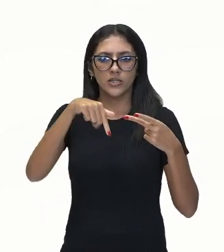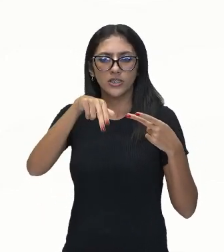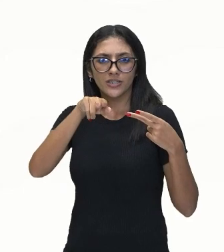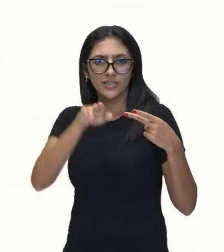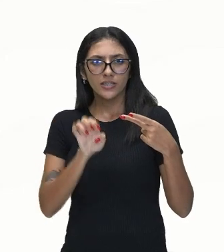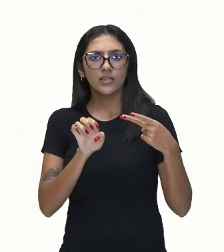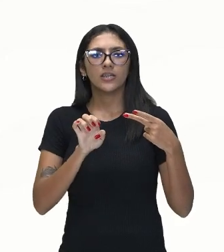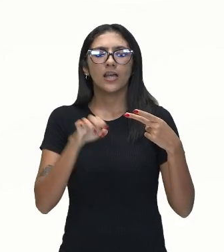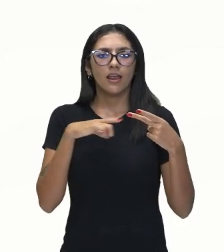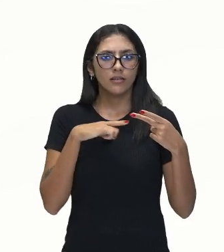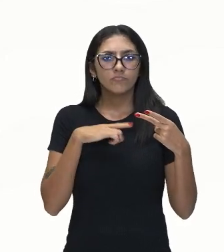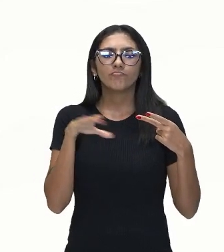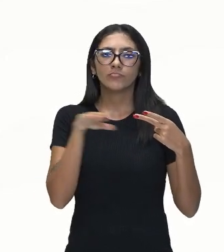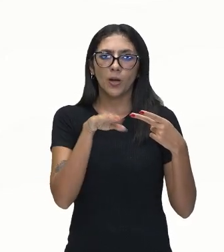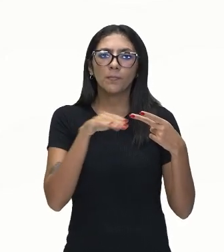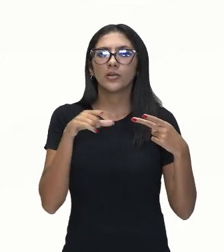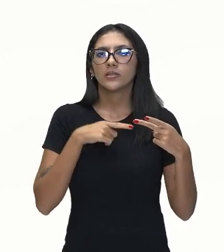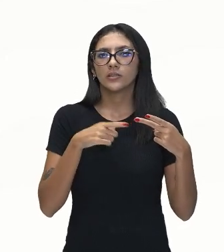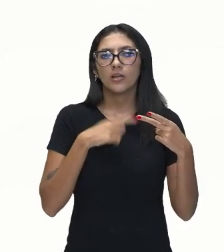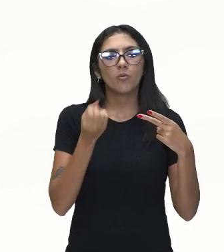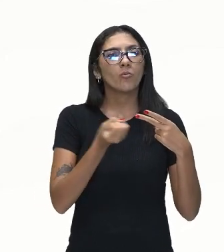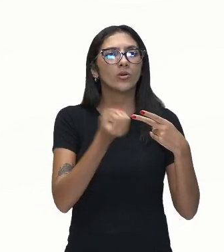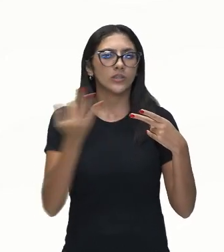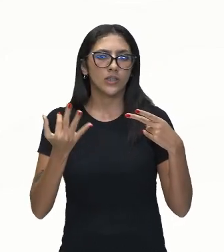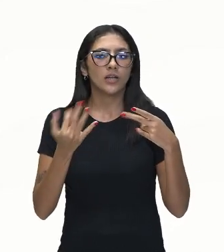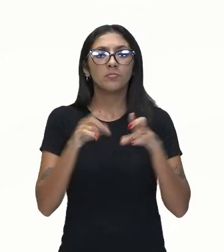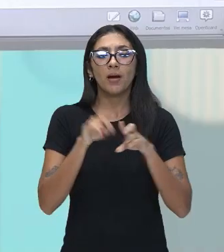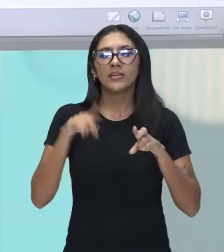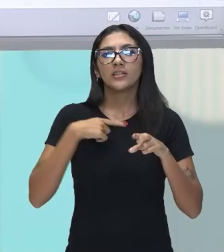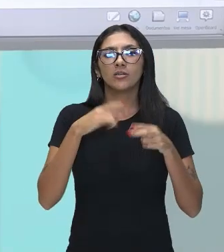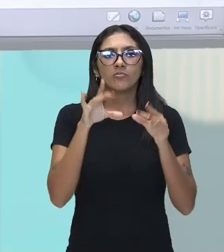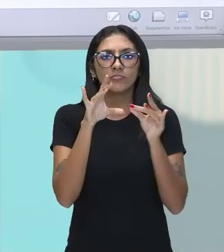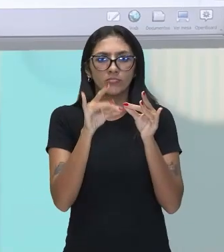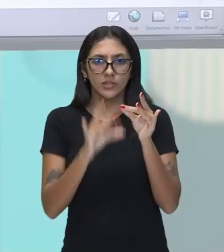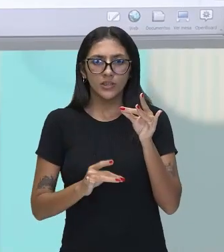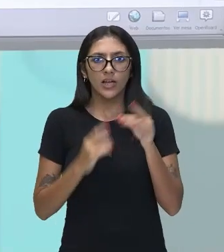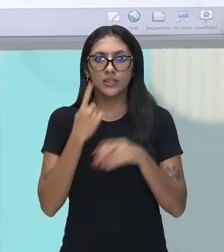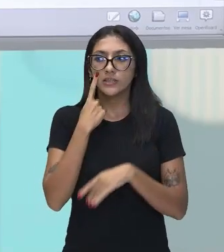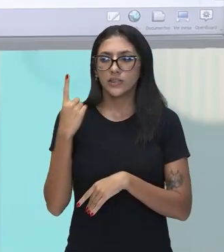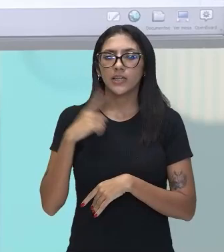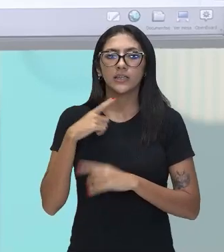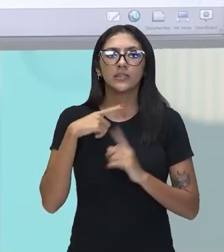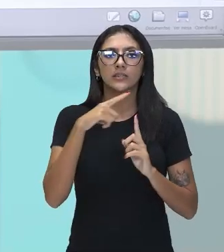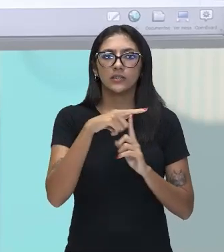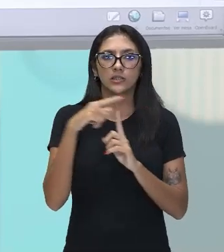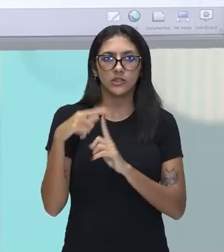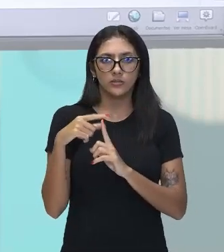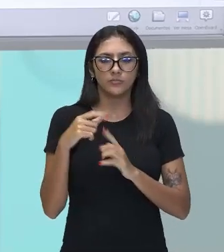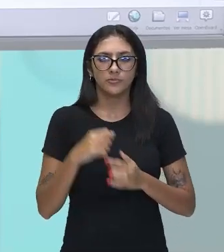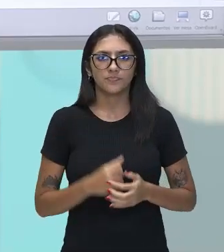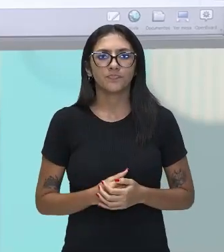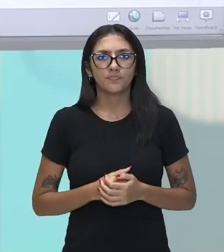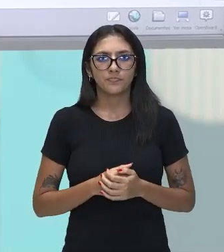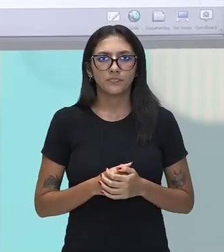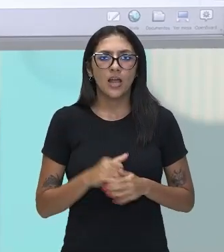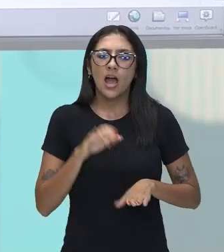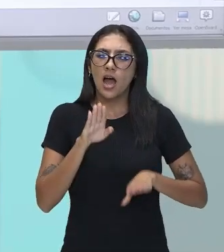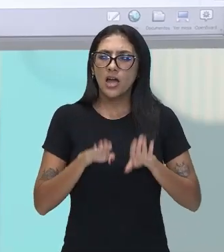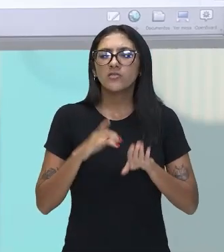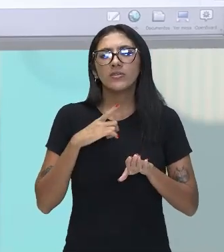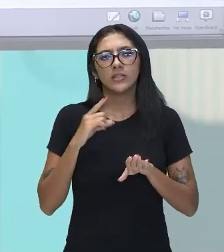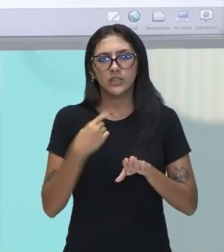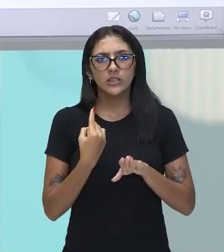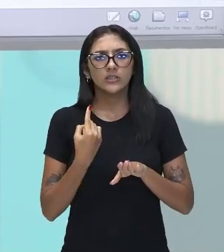expressão numérica. Só que essa é uma observação acerca dessas expressões, que normalmente elas vão para o